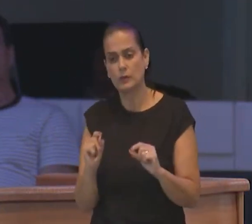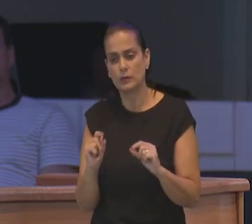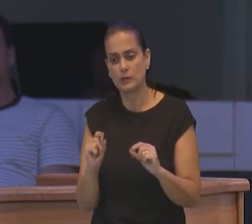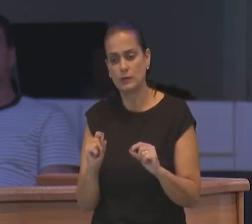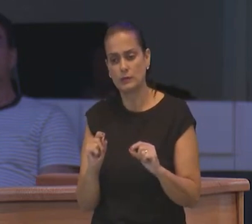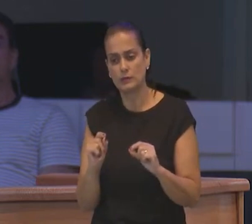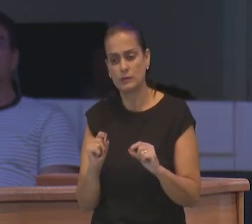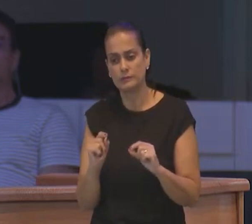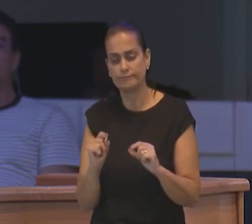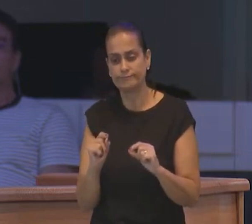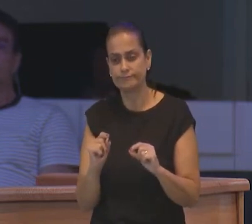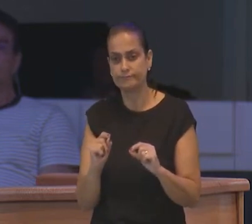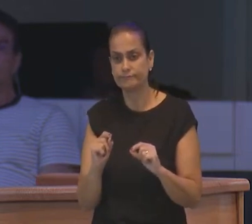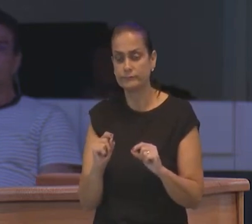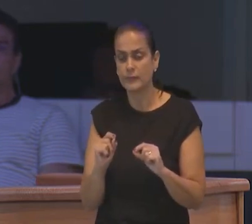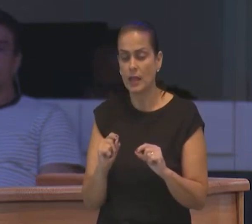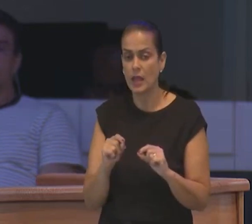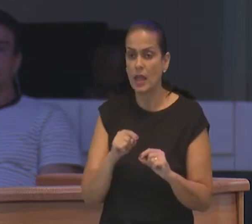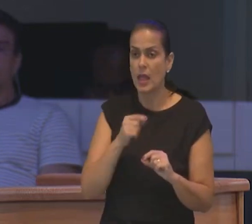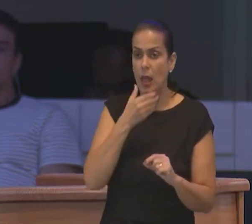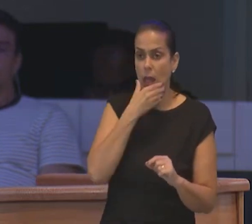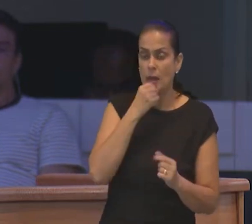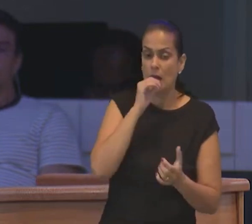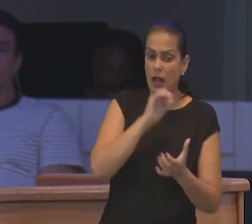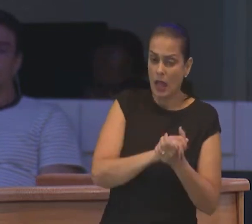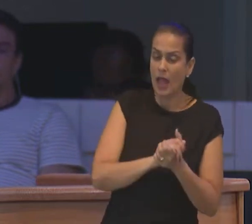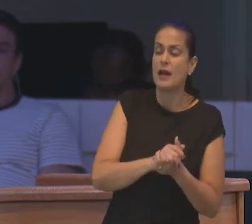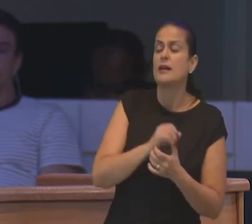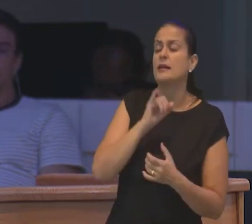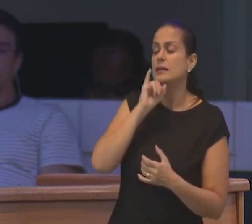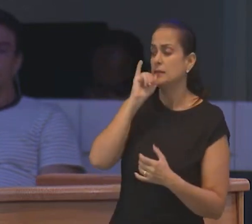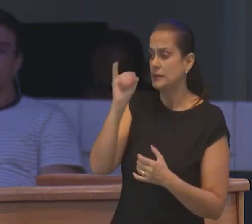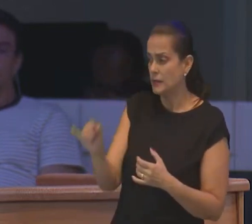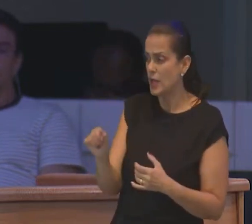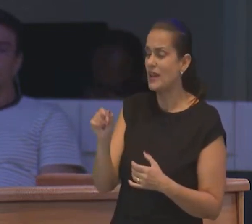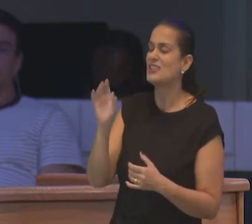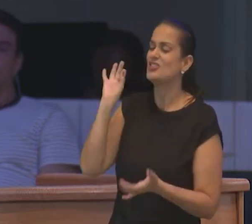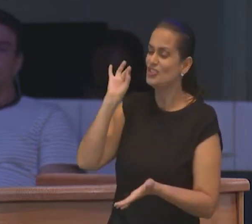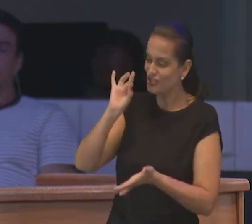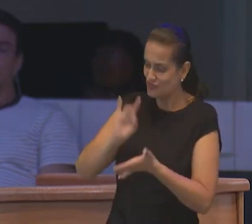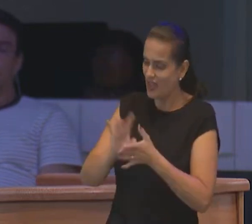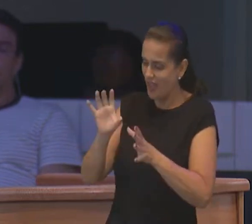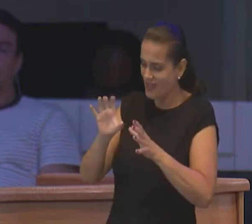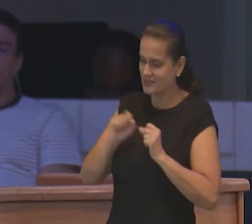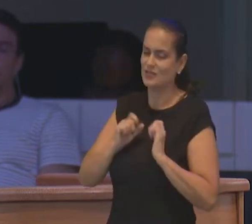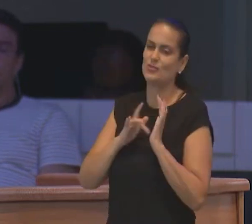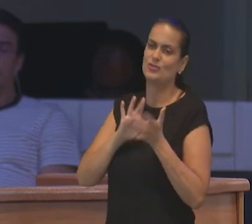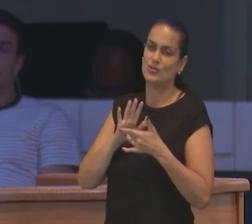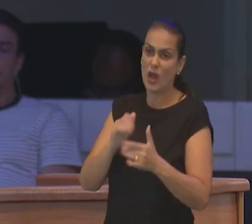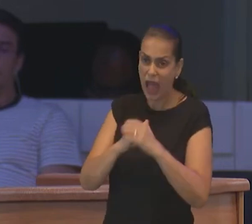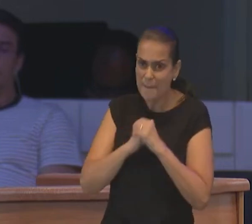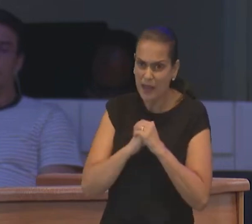Esse Mauri mandou um recado que agora realmente ele entregou a vida a Jesus. Amém, meus irmãos?